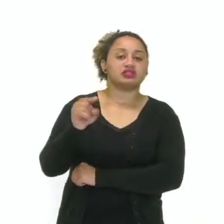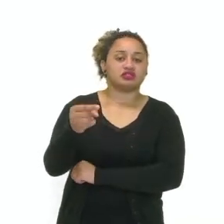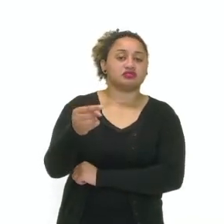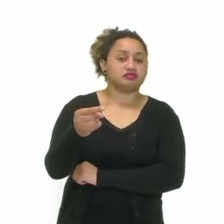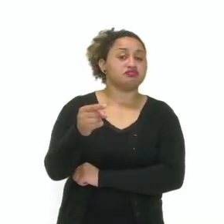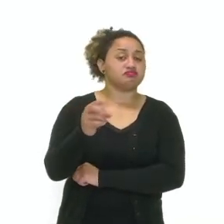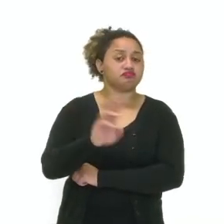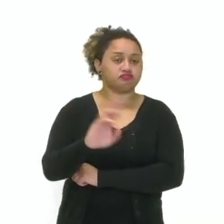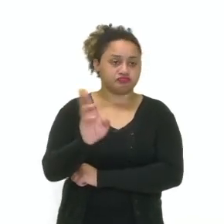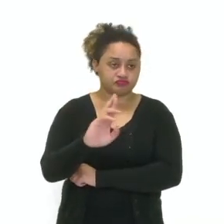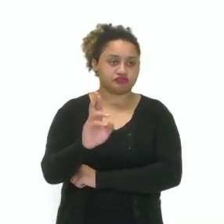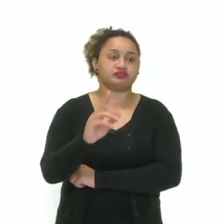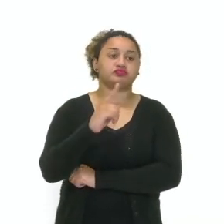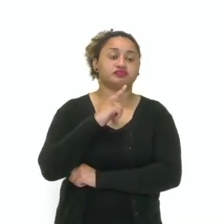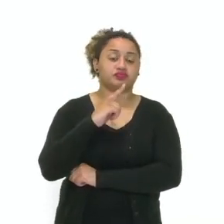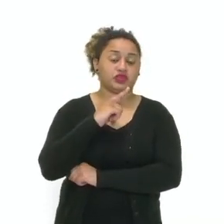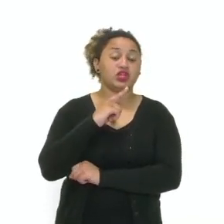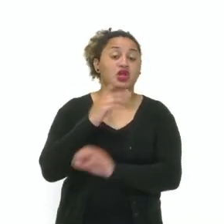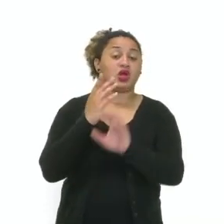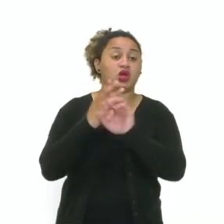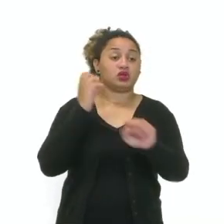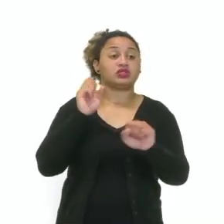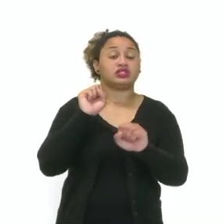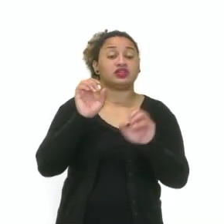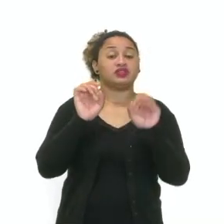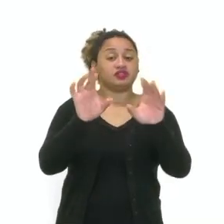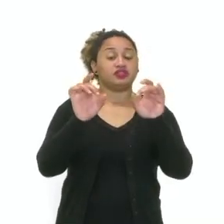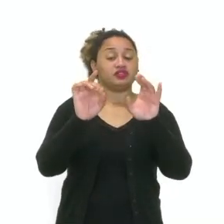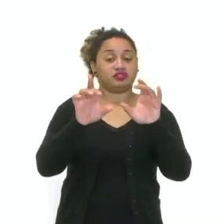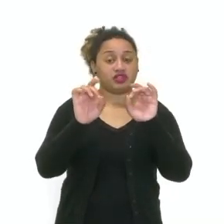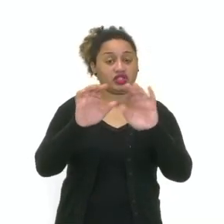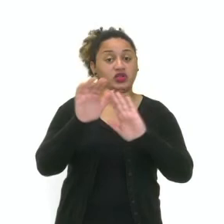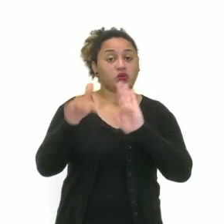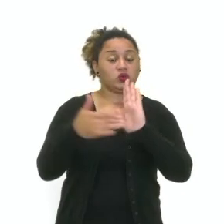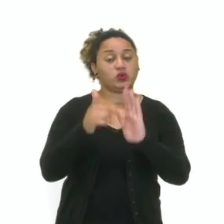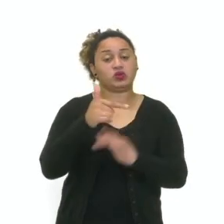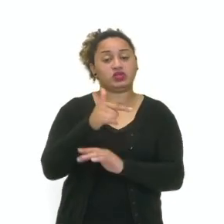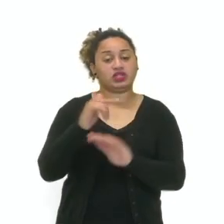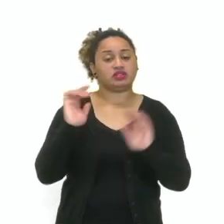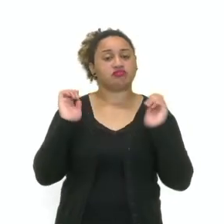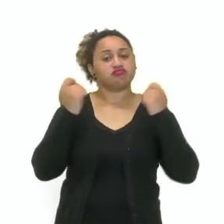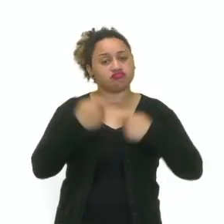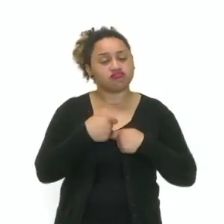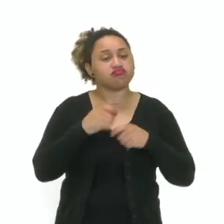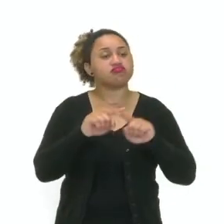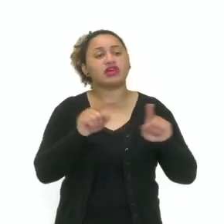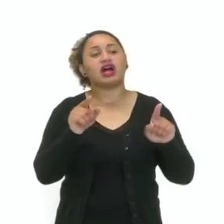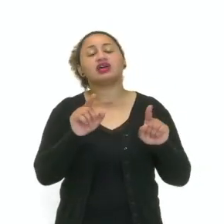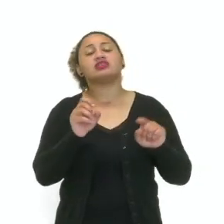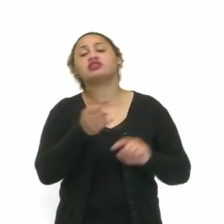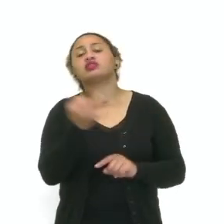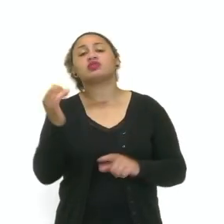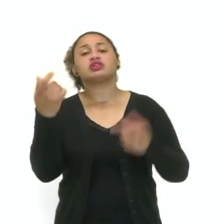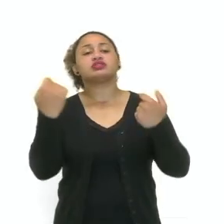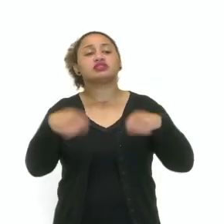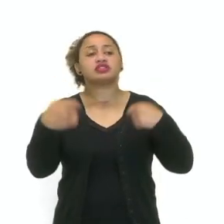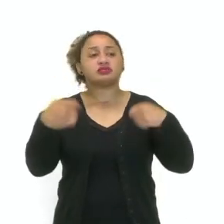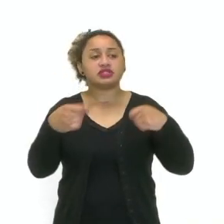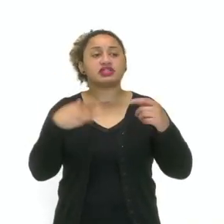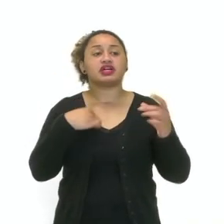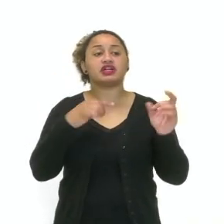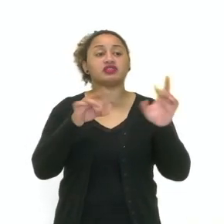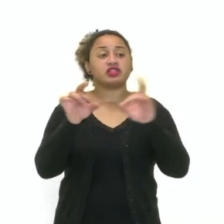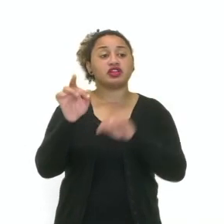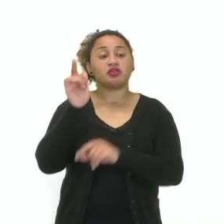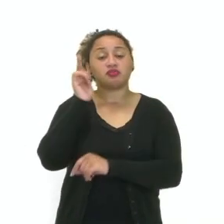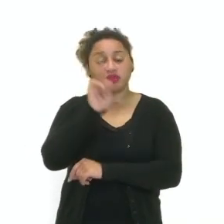R$6.000 se vender as 200 peças. Mas quantas peças seriam necessárias para a gente